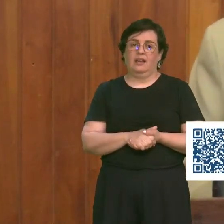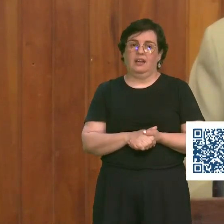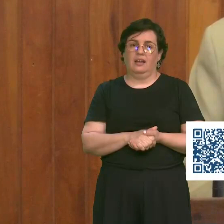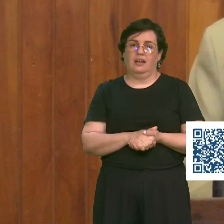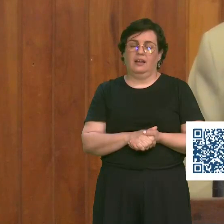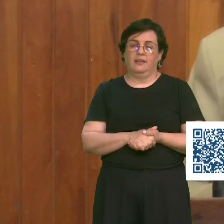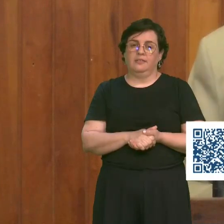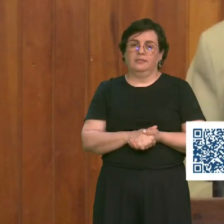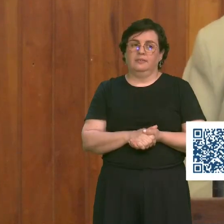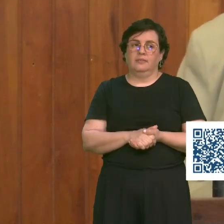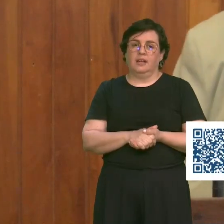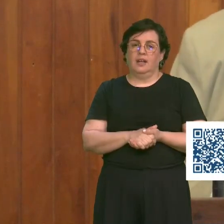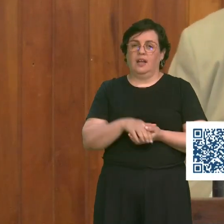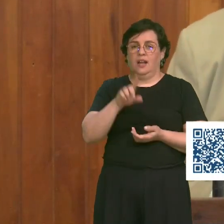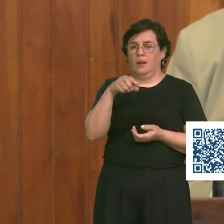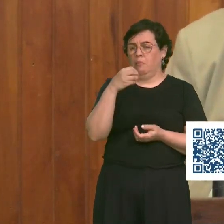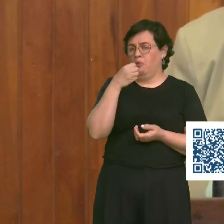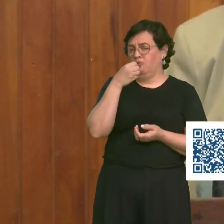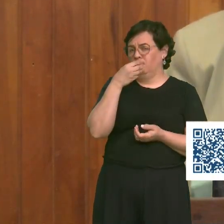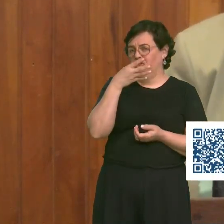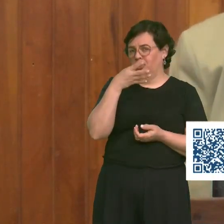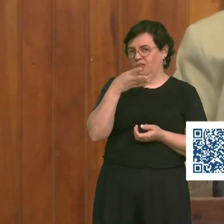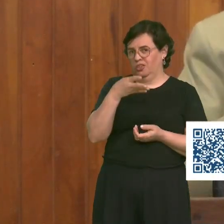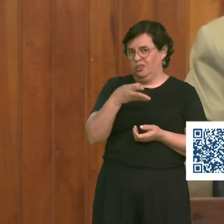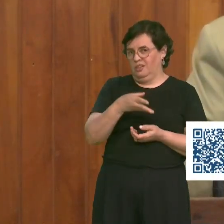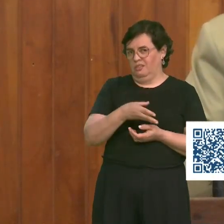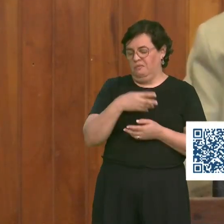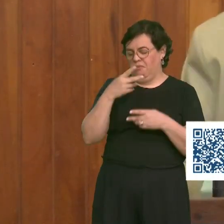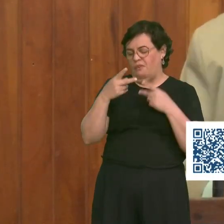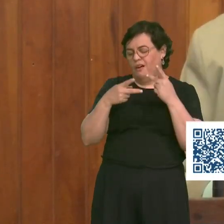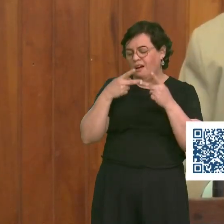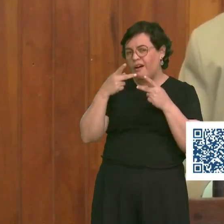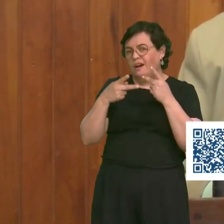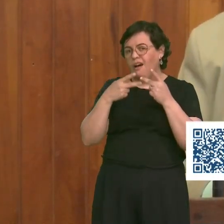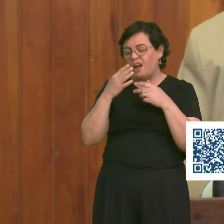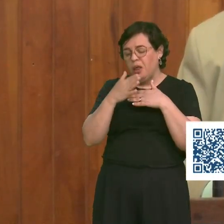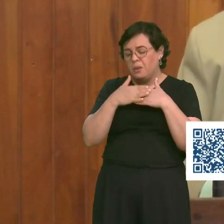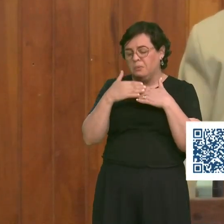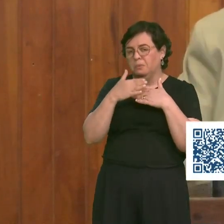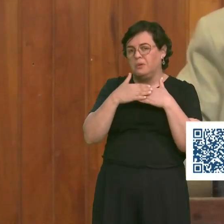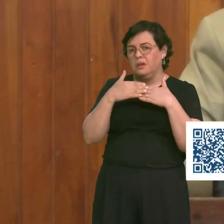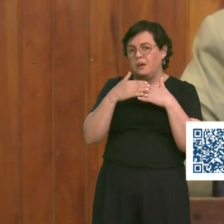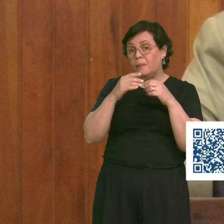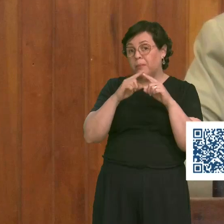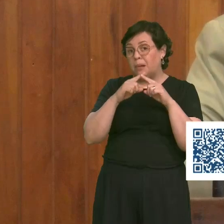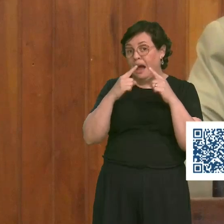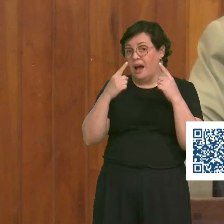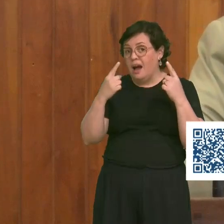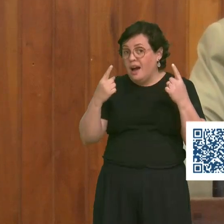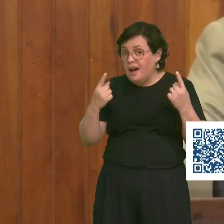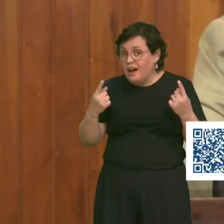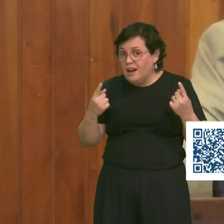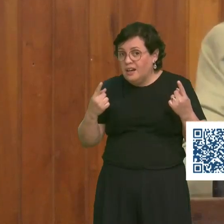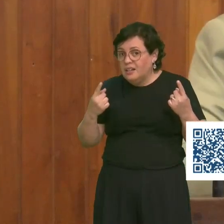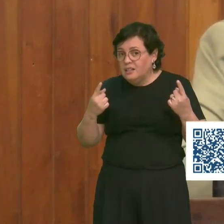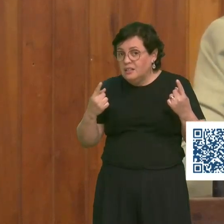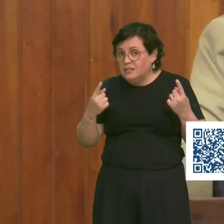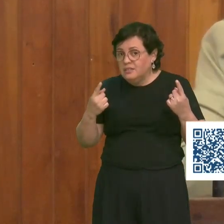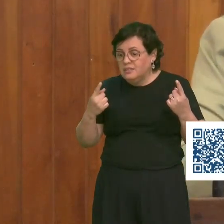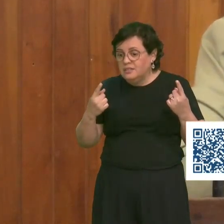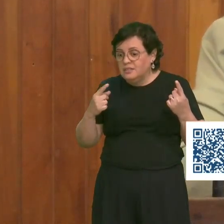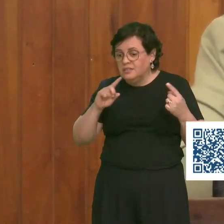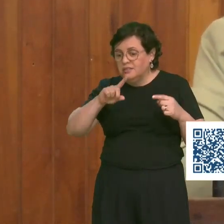gato bonzinho bonzinho Fala Mansa mas joga os